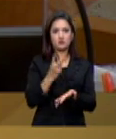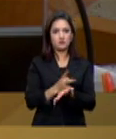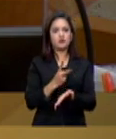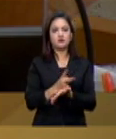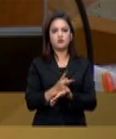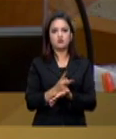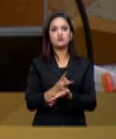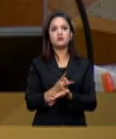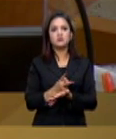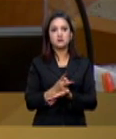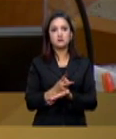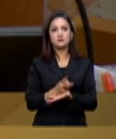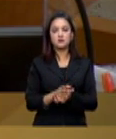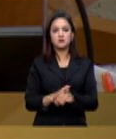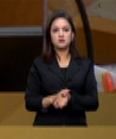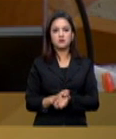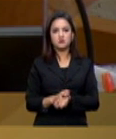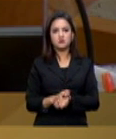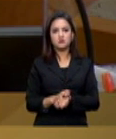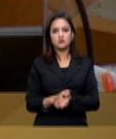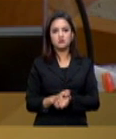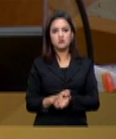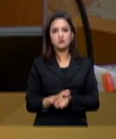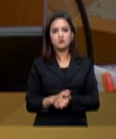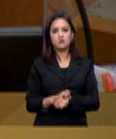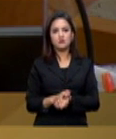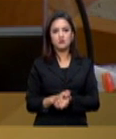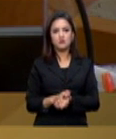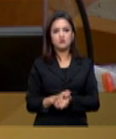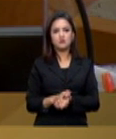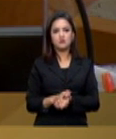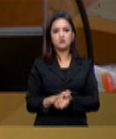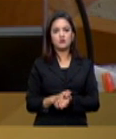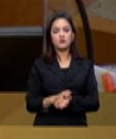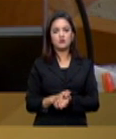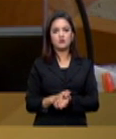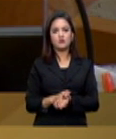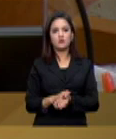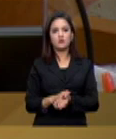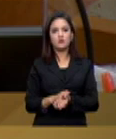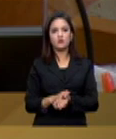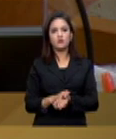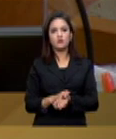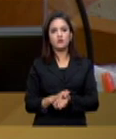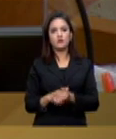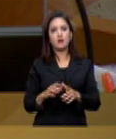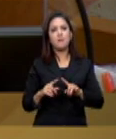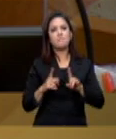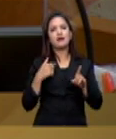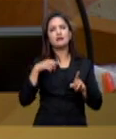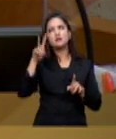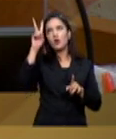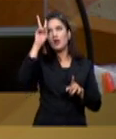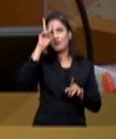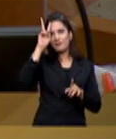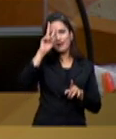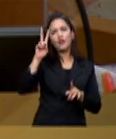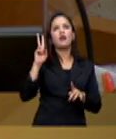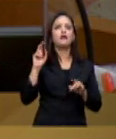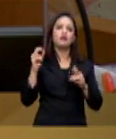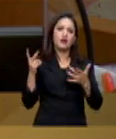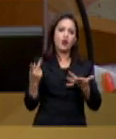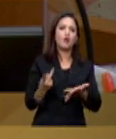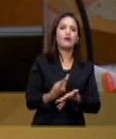chega a ser até perverso, tanto é que eu lembrei que isto, se se faz num avião ou num